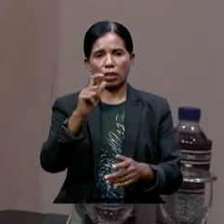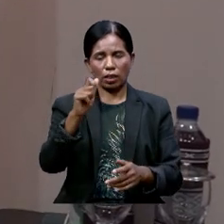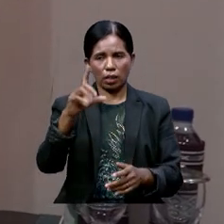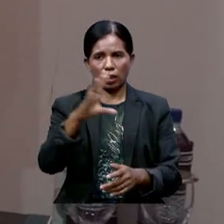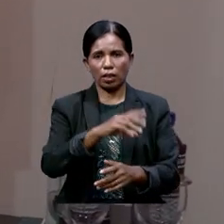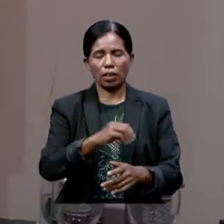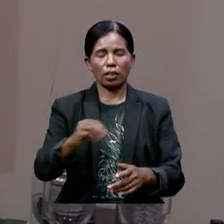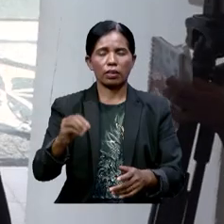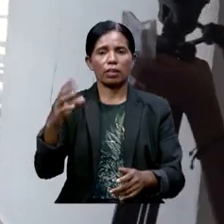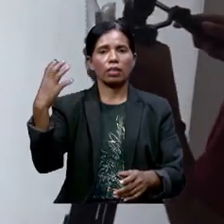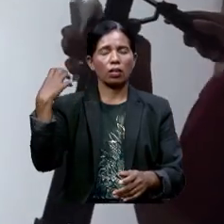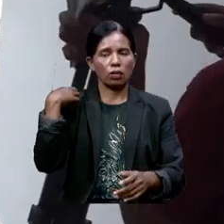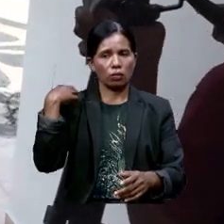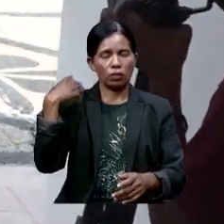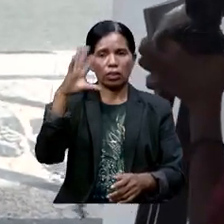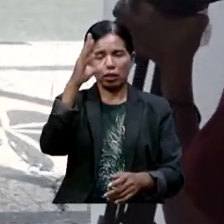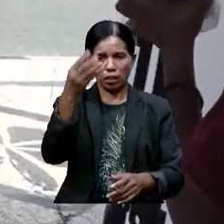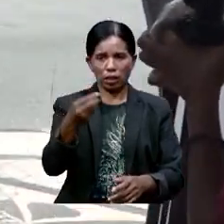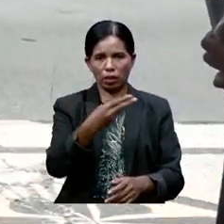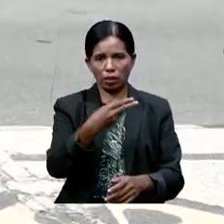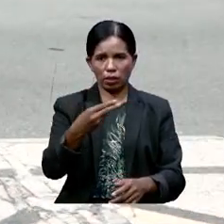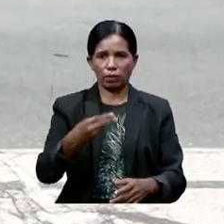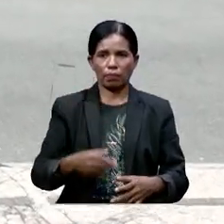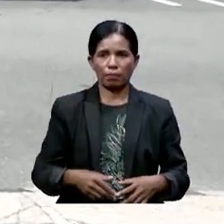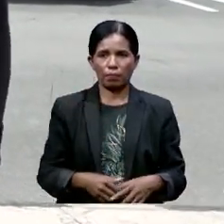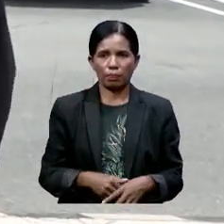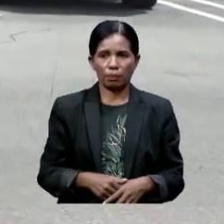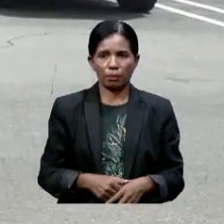residente em Jakarta, Indonésia, Agostinho da Costa, Marito da Costa, GMN.